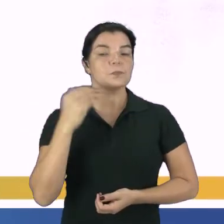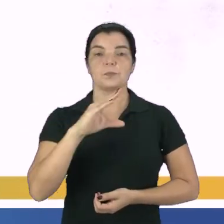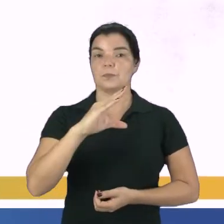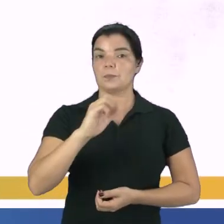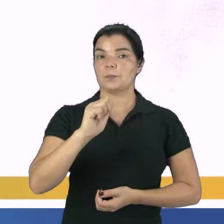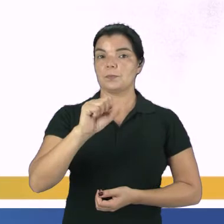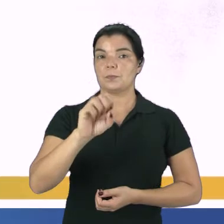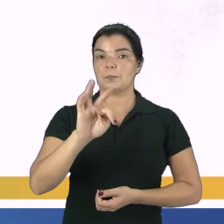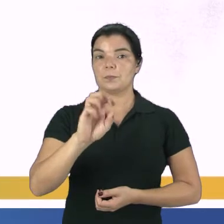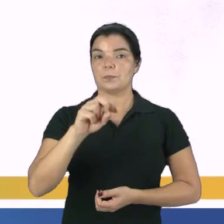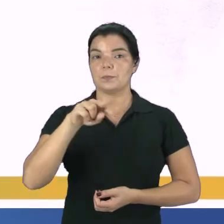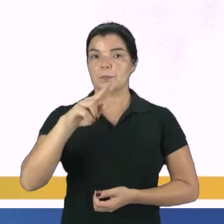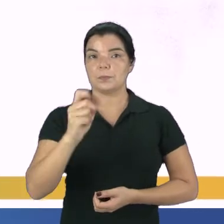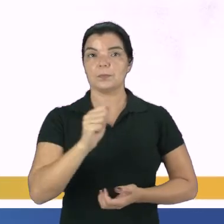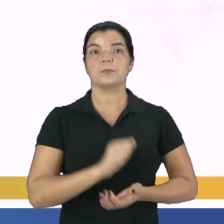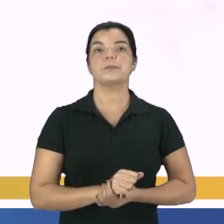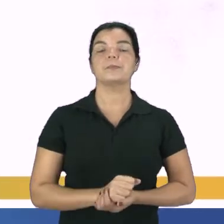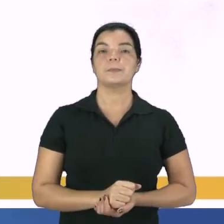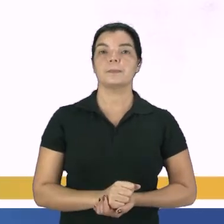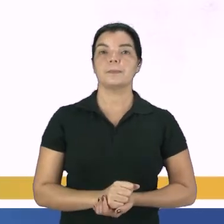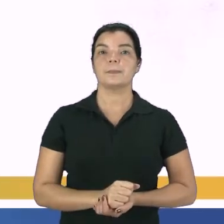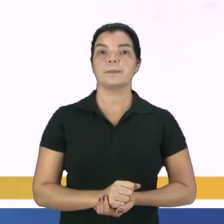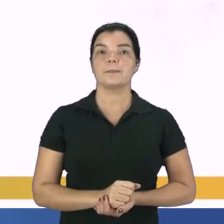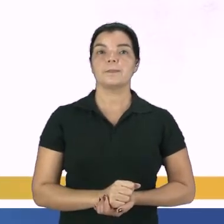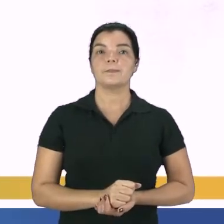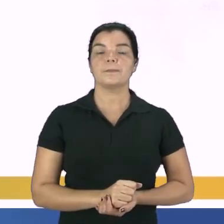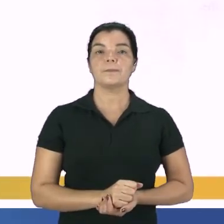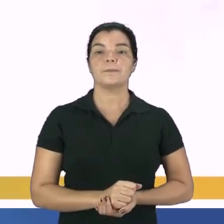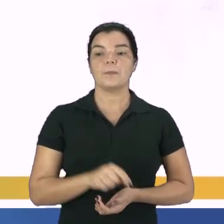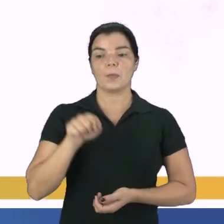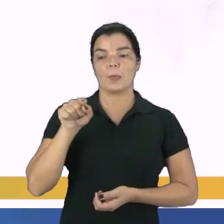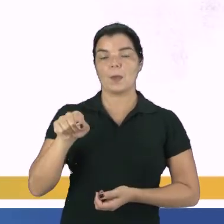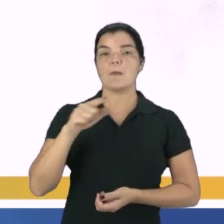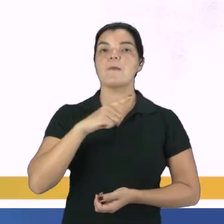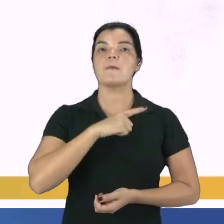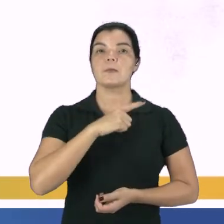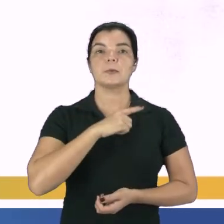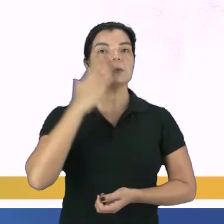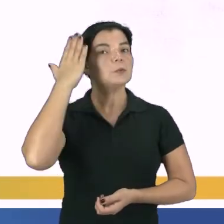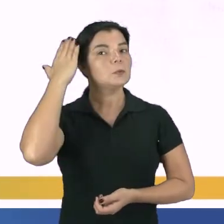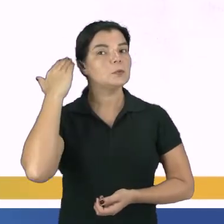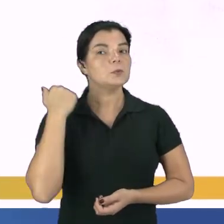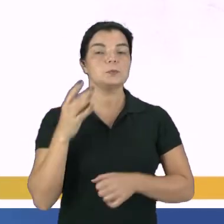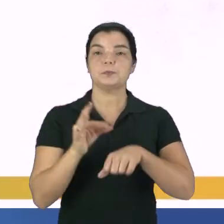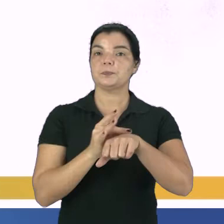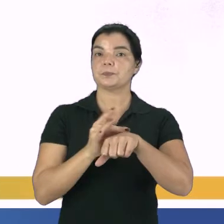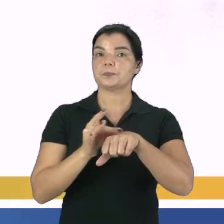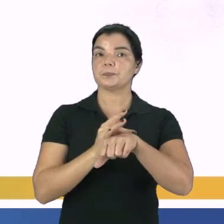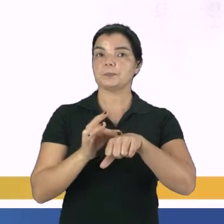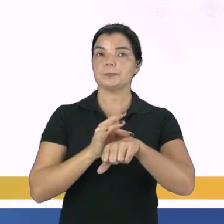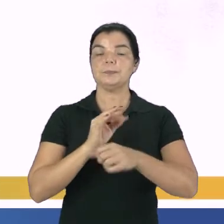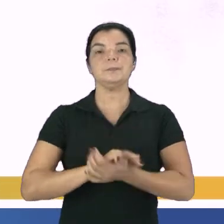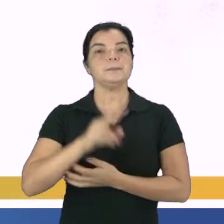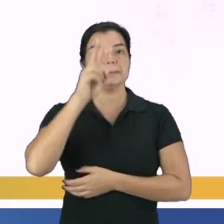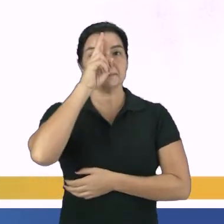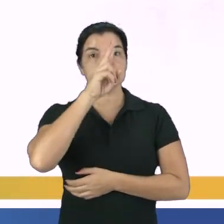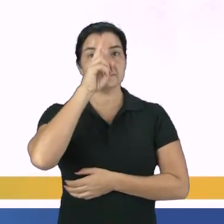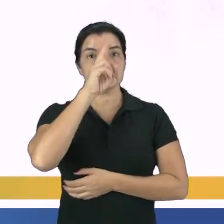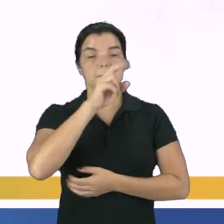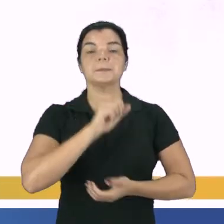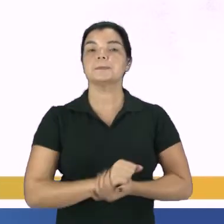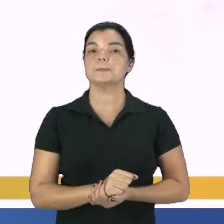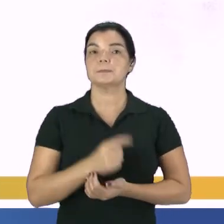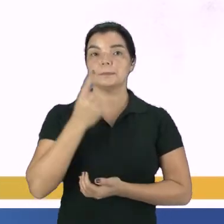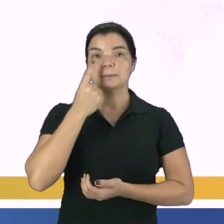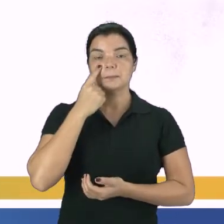castanho. He has black hair. Ele tem cabelo preto. Lembrando que aí a